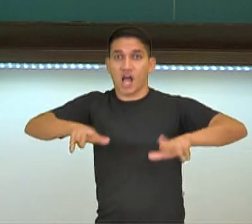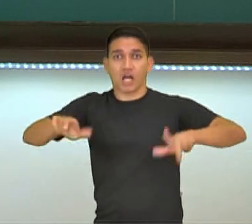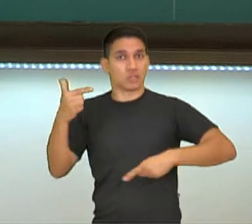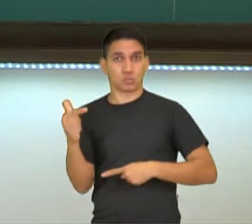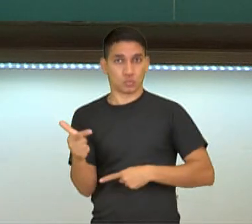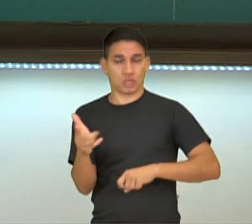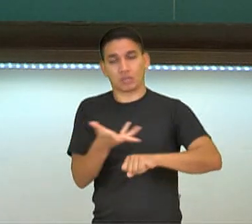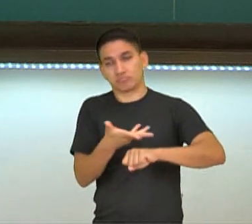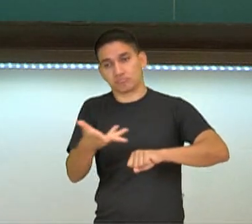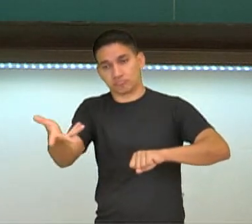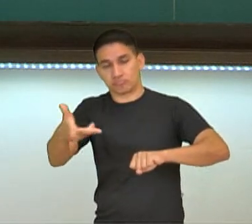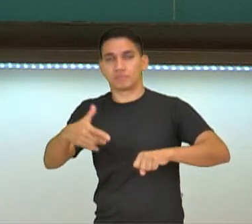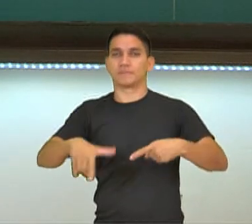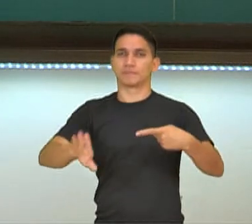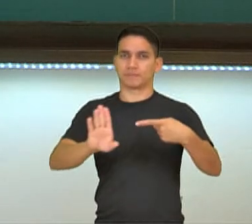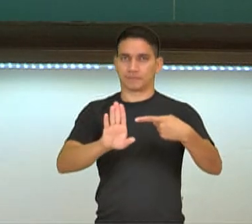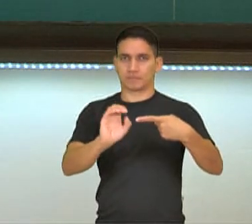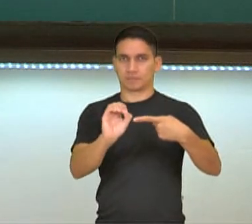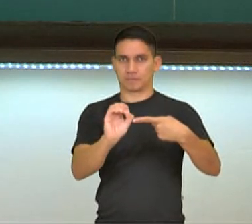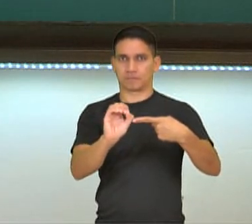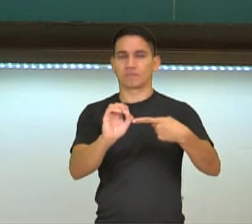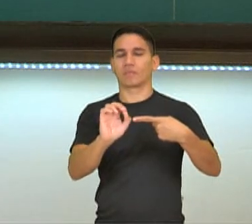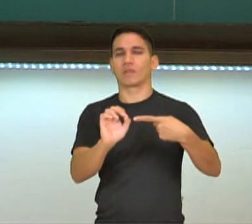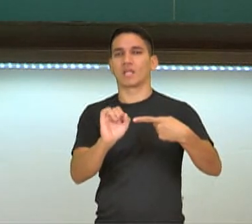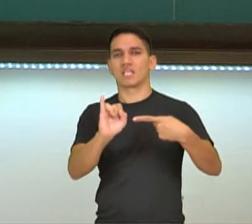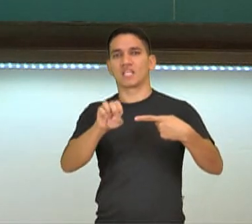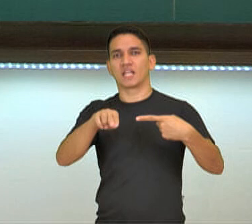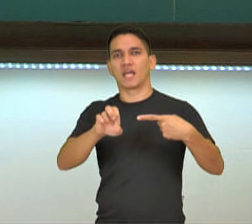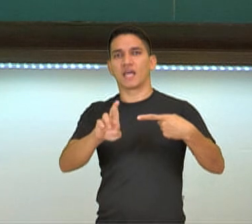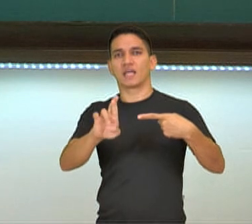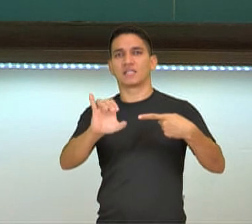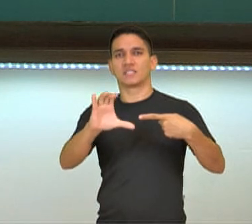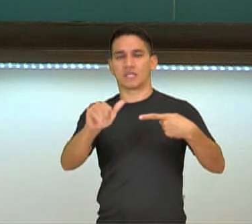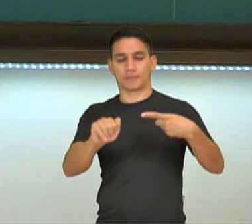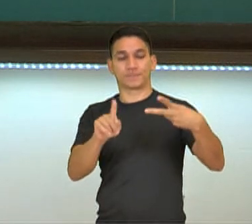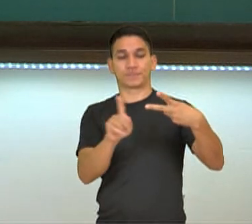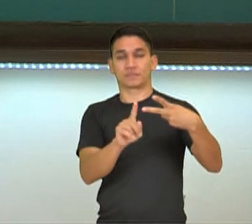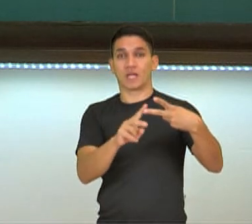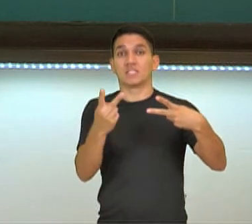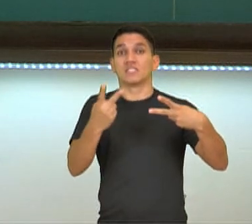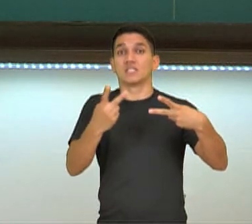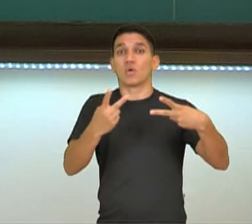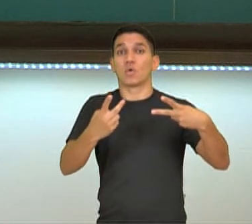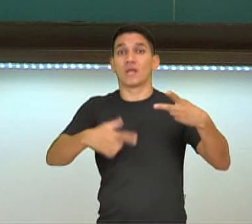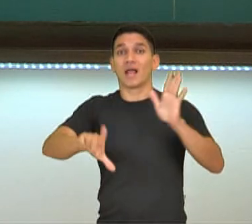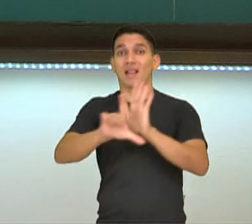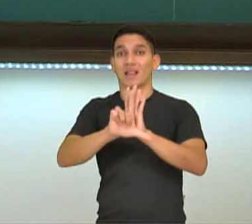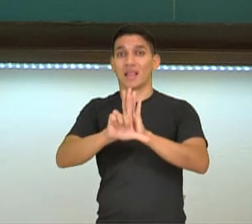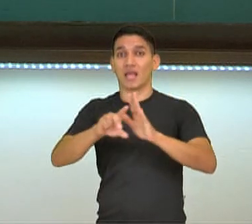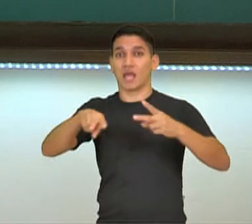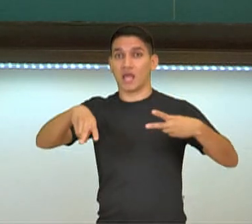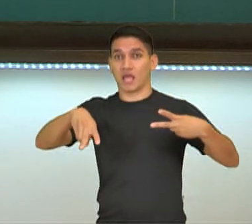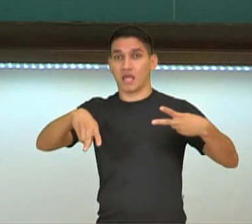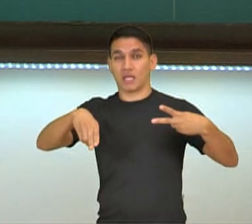lei da inércia. Segunda lei, lei da força. Aquela